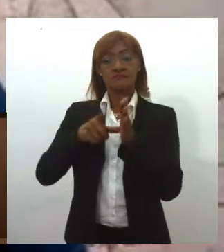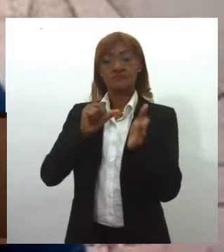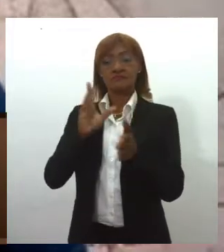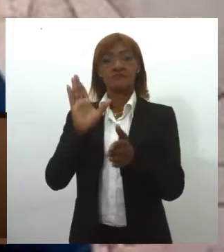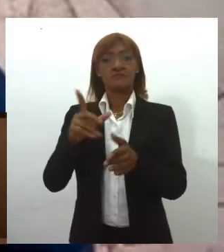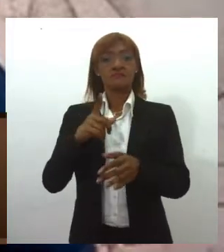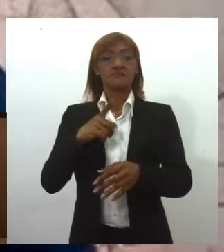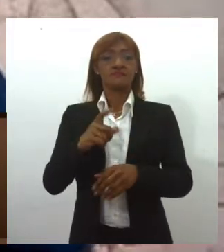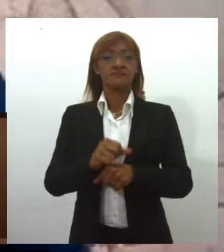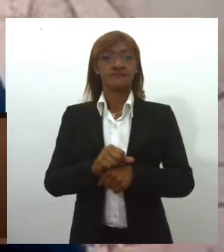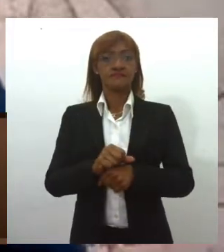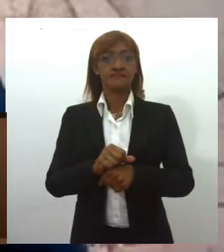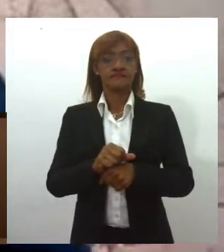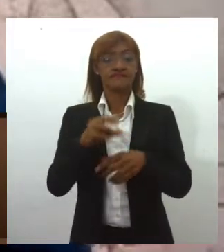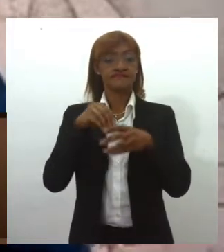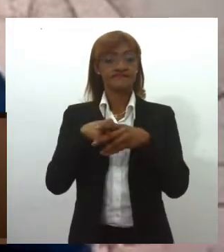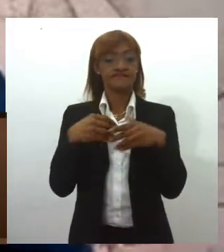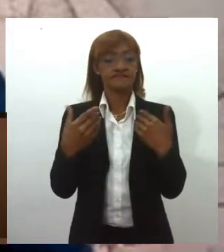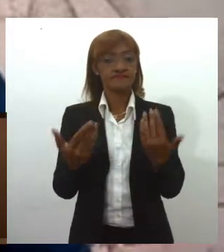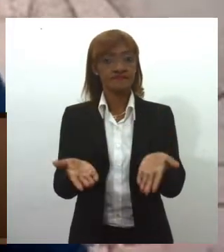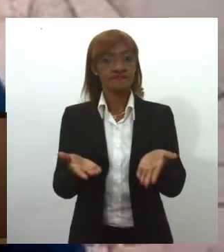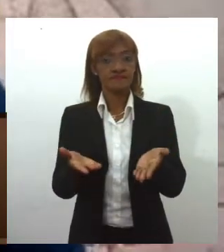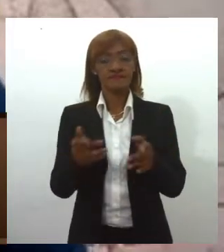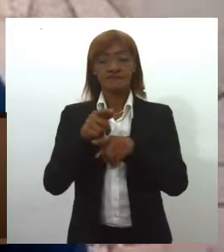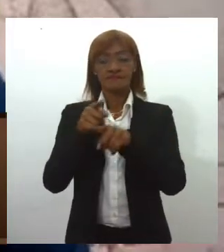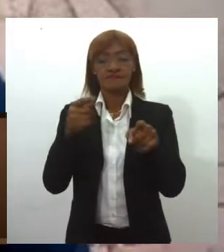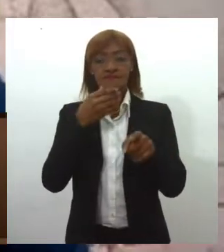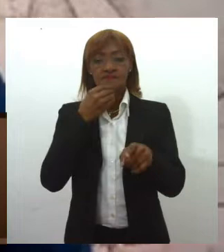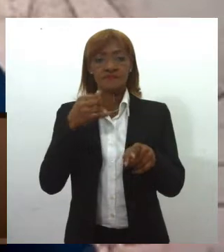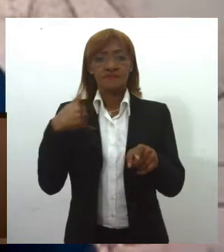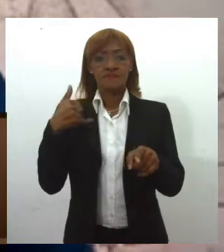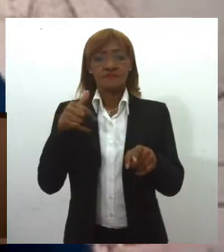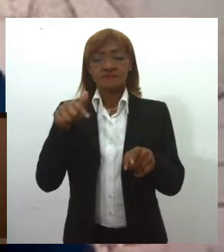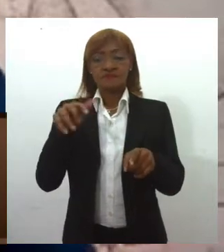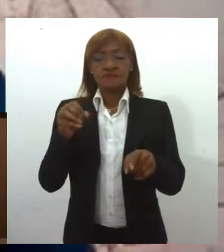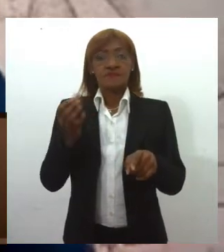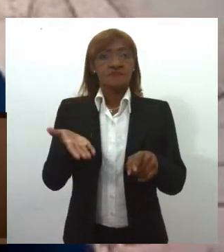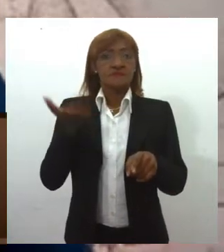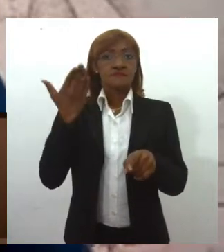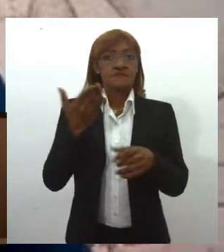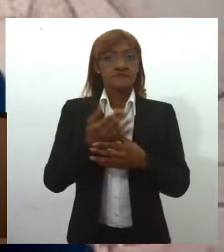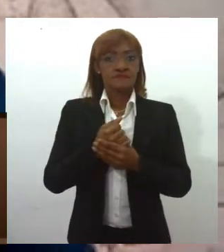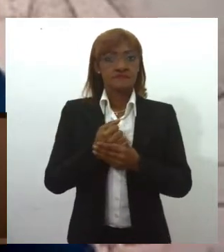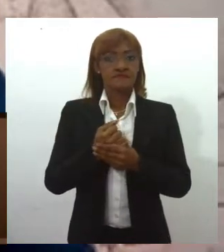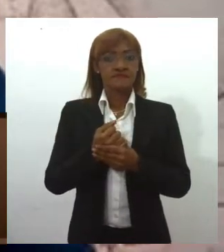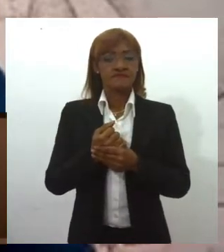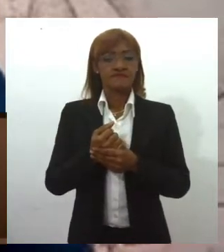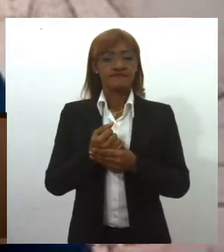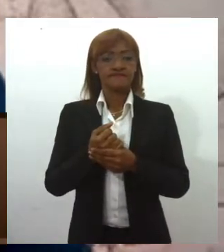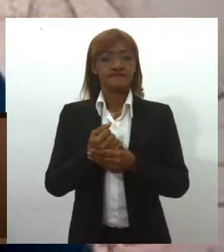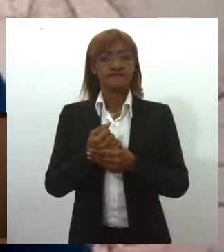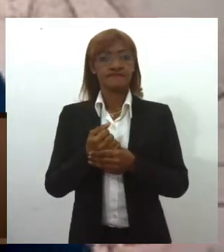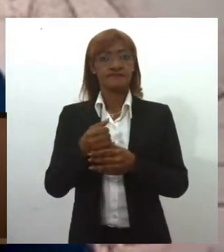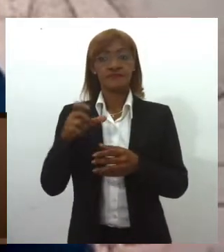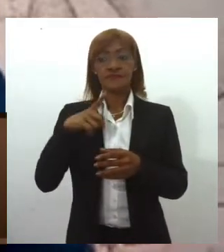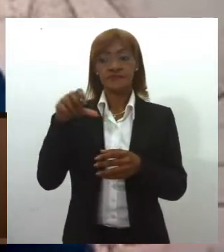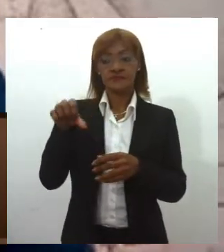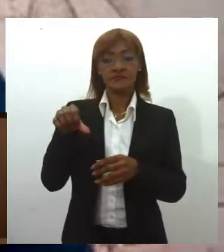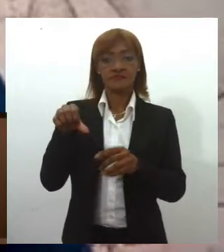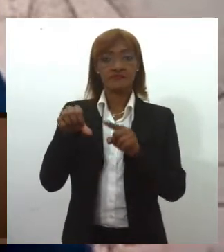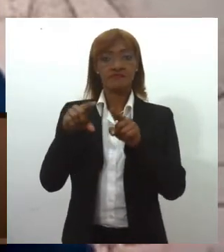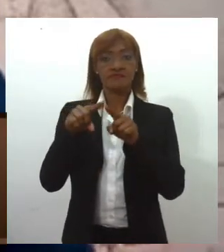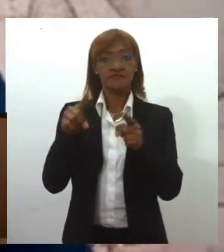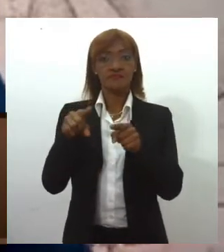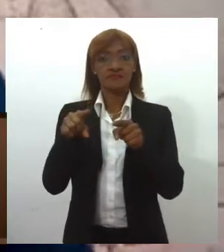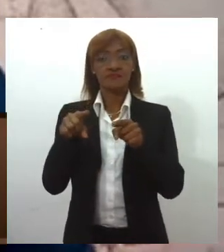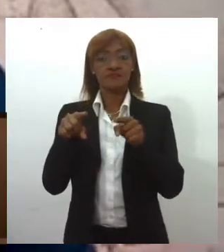em formação. Tá? Naqueles homens acima de 70 anos, a cada 9 homens, um já tinha o câncer de próstata